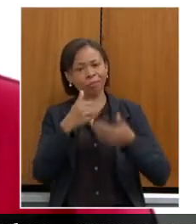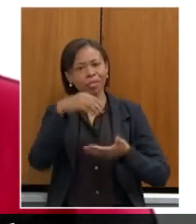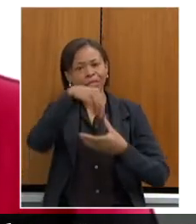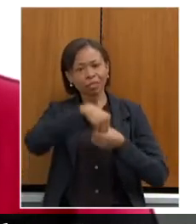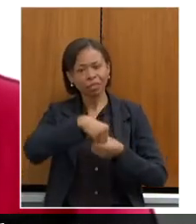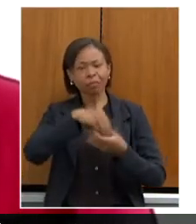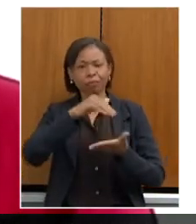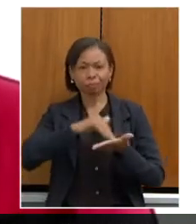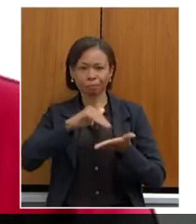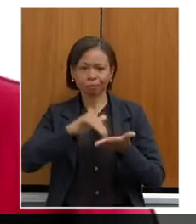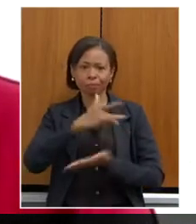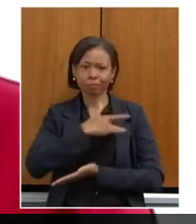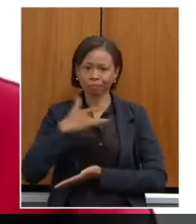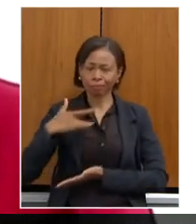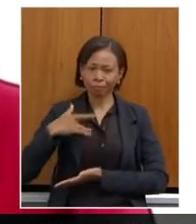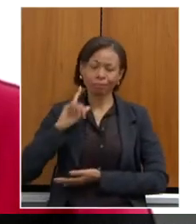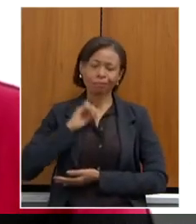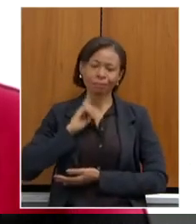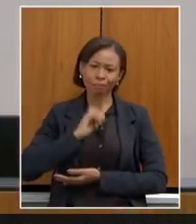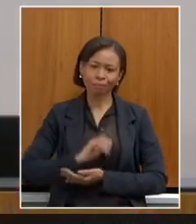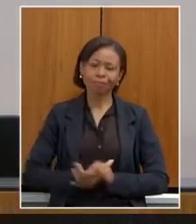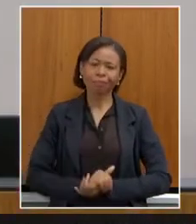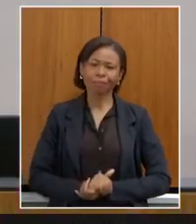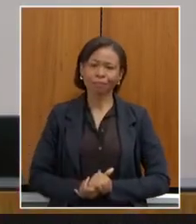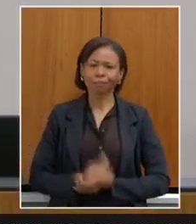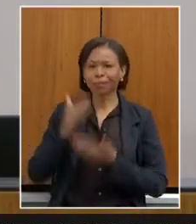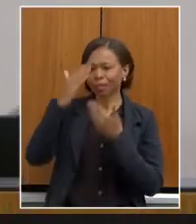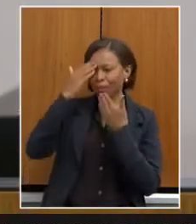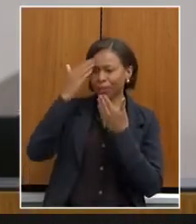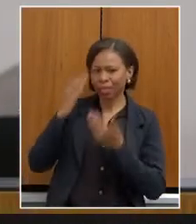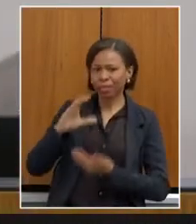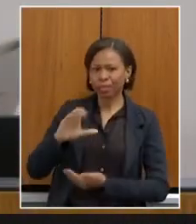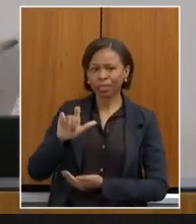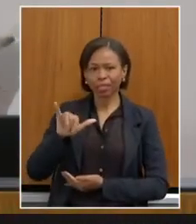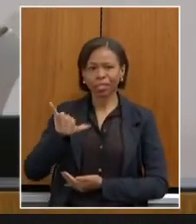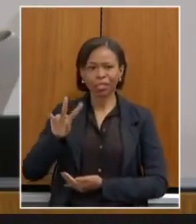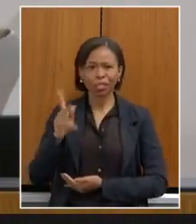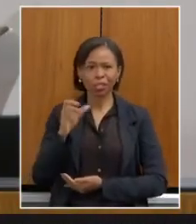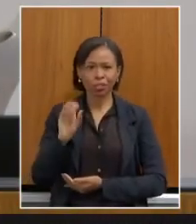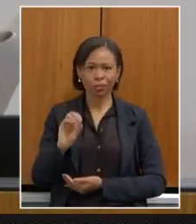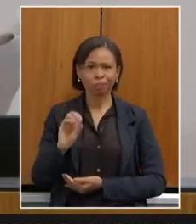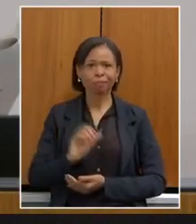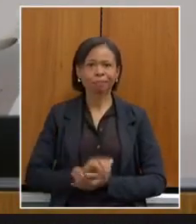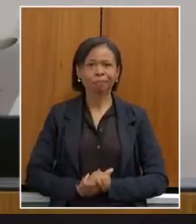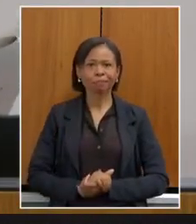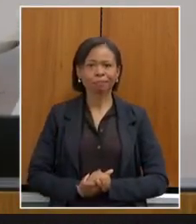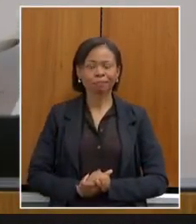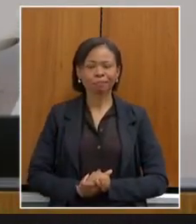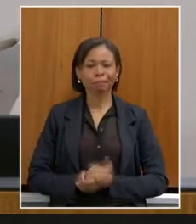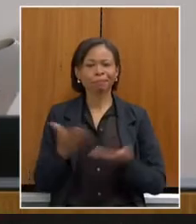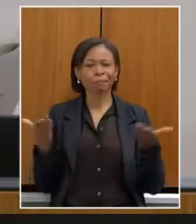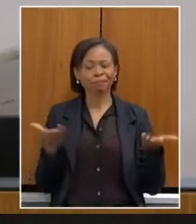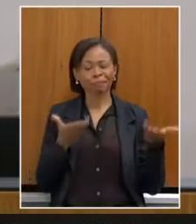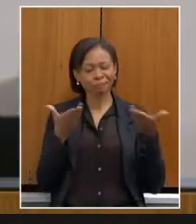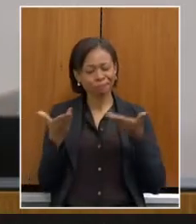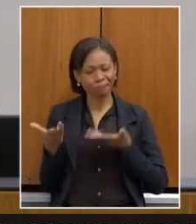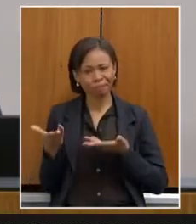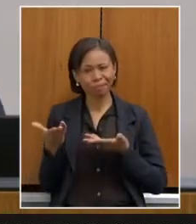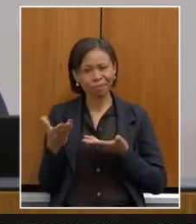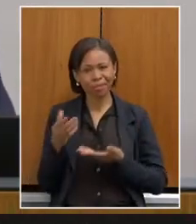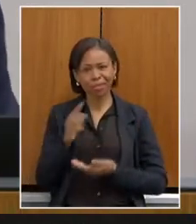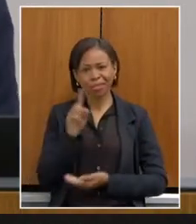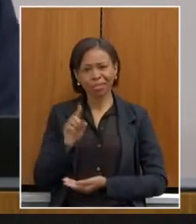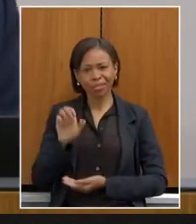Secretaria de Saúde de Minas Gerais Muito obrigado Celinho e nós passamos a palavra ao companheiro e amigo deputado Zé